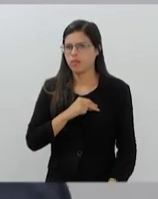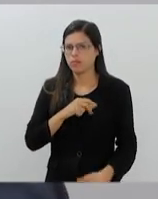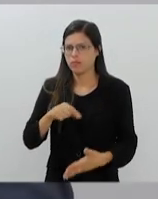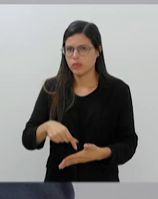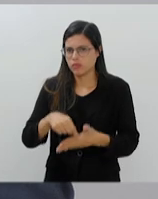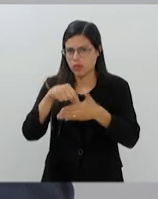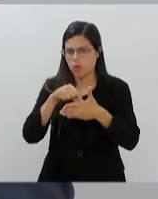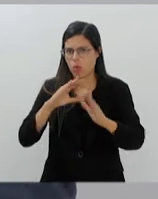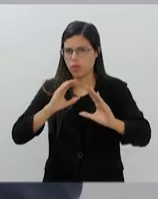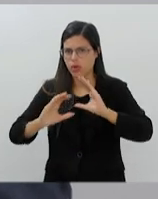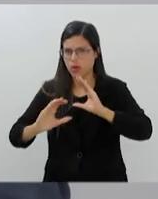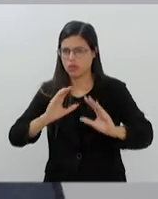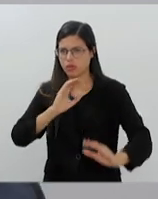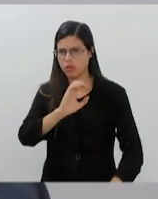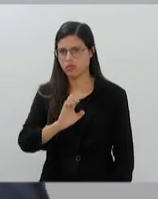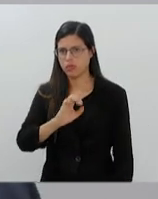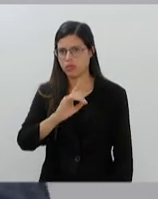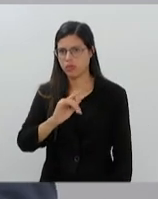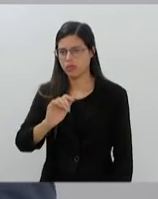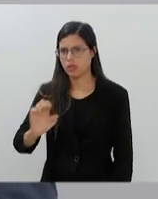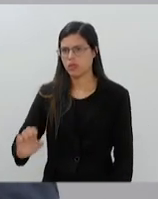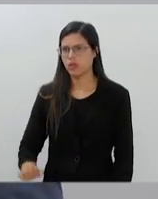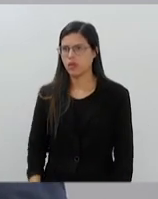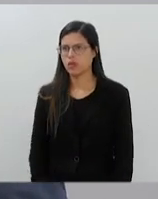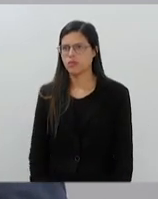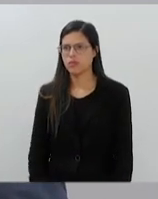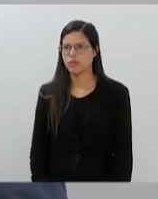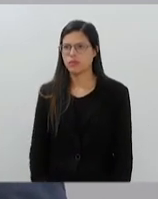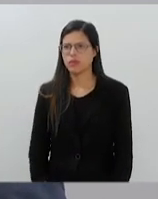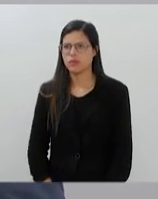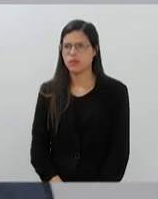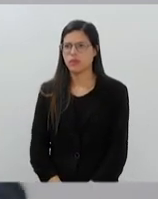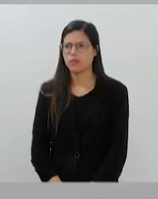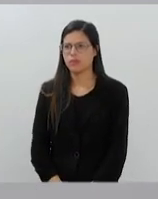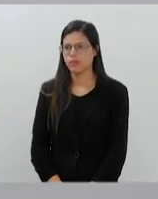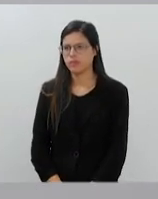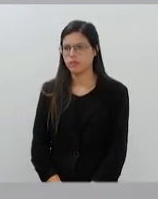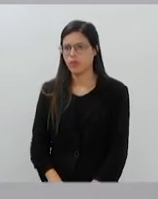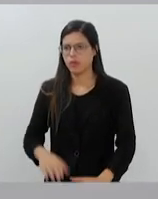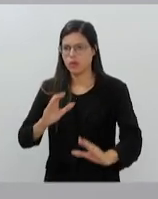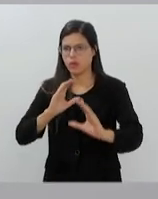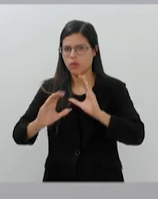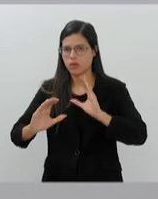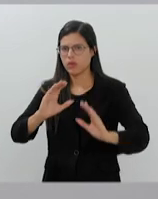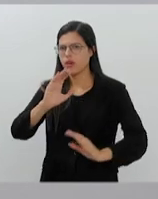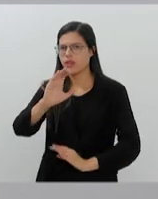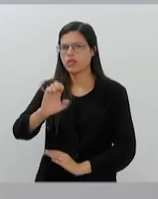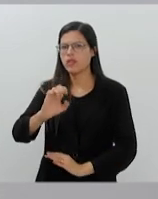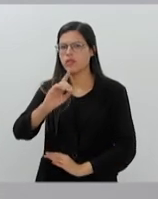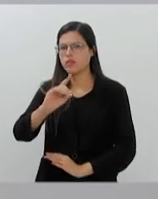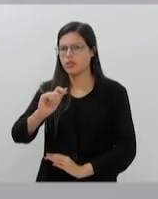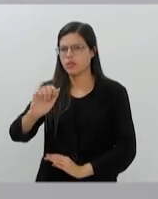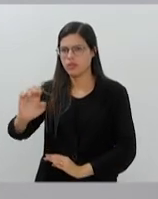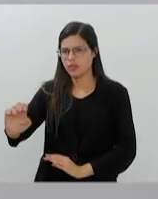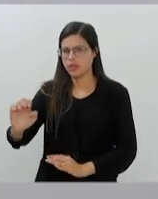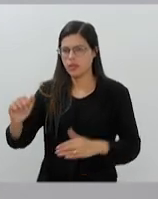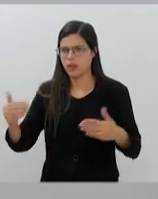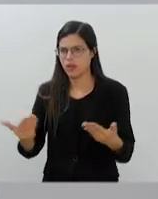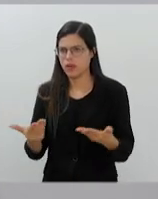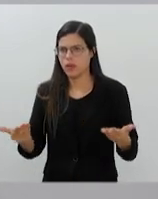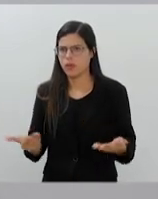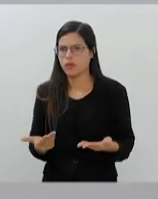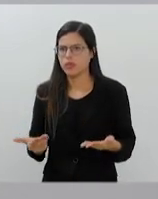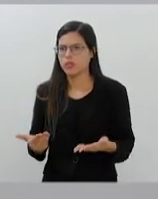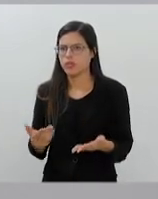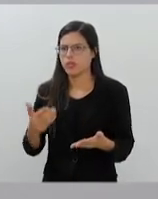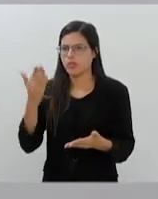e ponto digo isso sem menor problema a comunicação da cedai hoje está sendo uma tragédia para o Rio de Janeiro tá